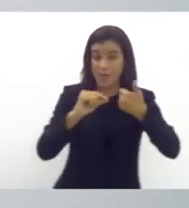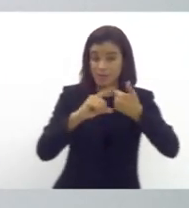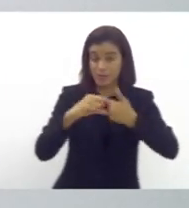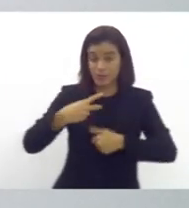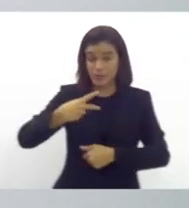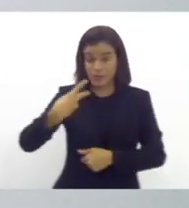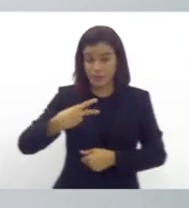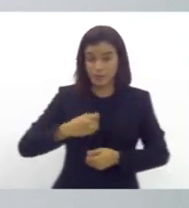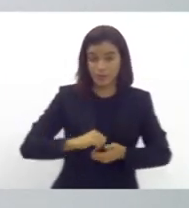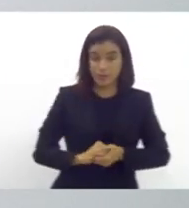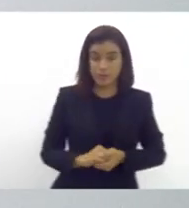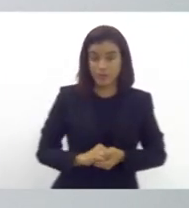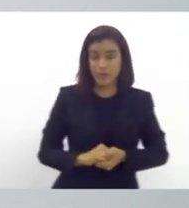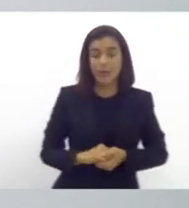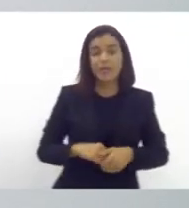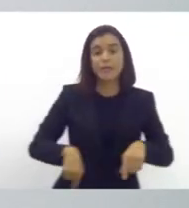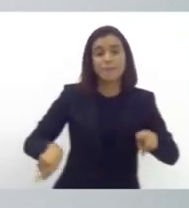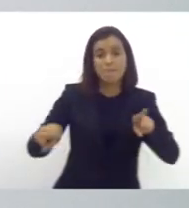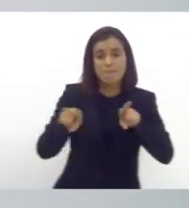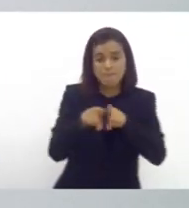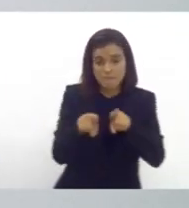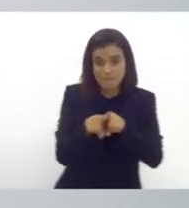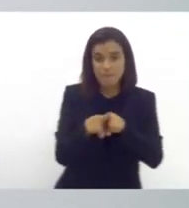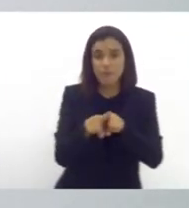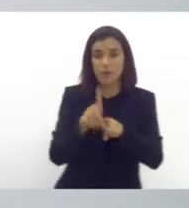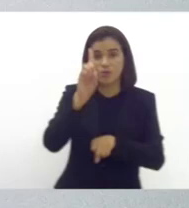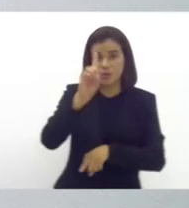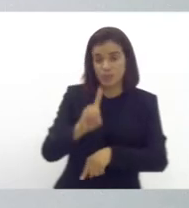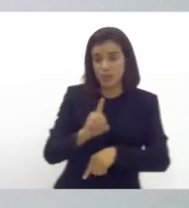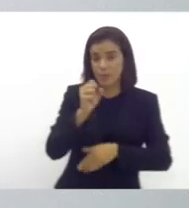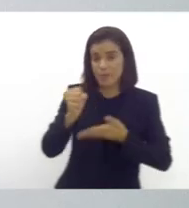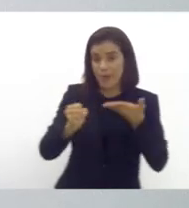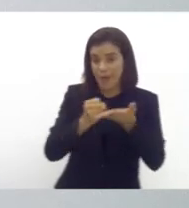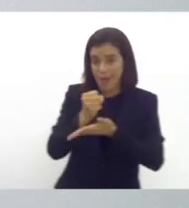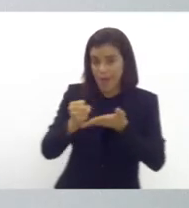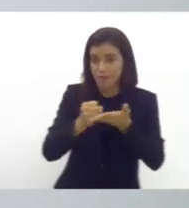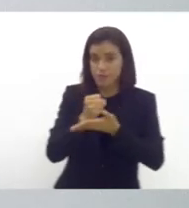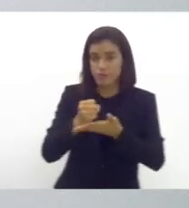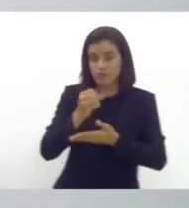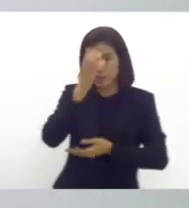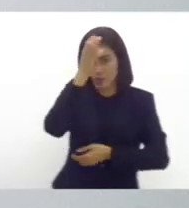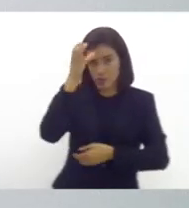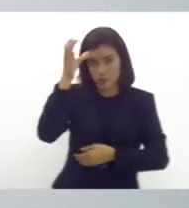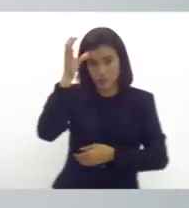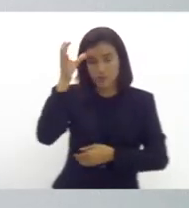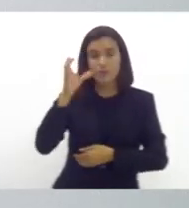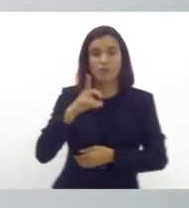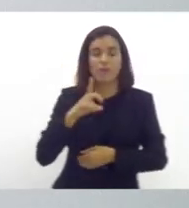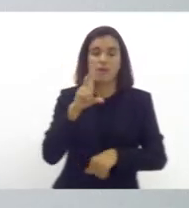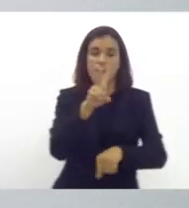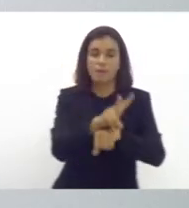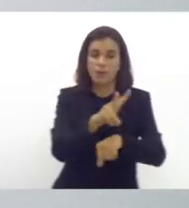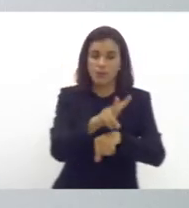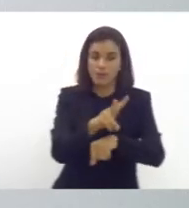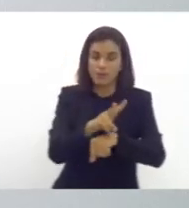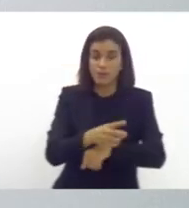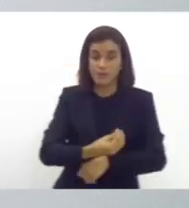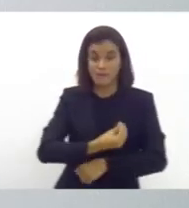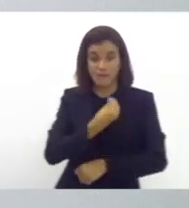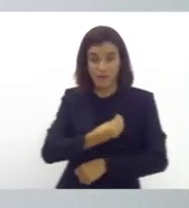2º E além disso diz que os direitos básicos do consumidor tem a proteção da